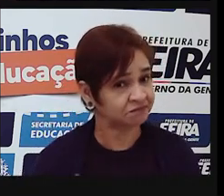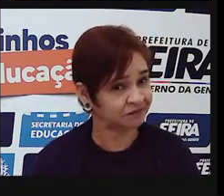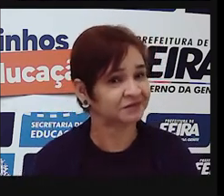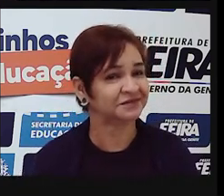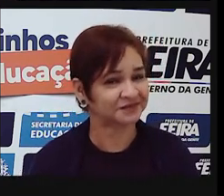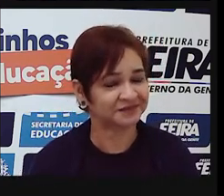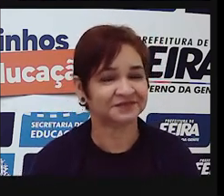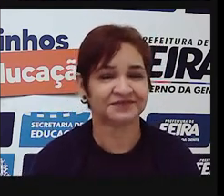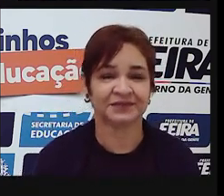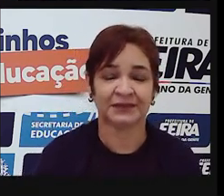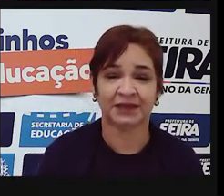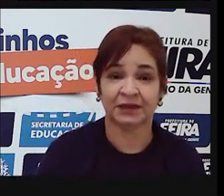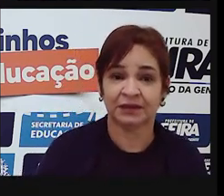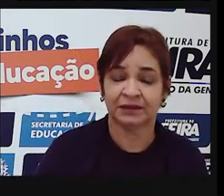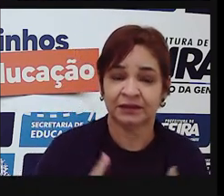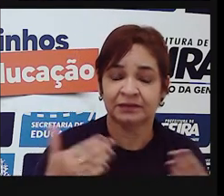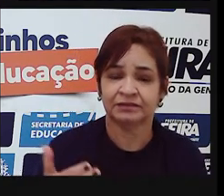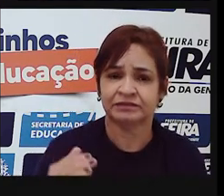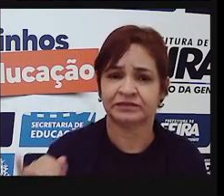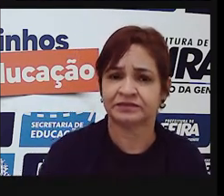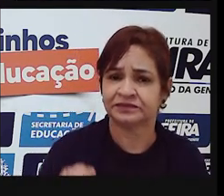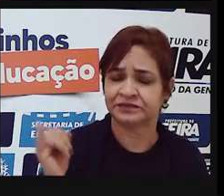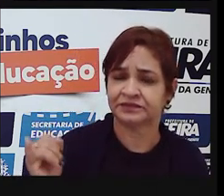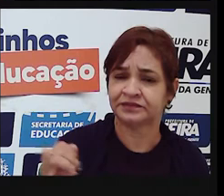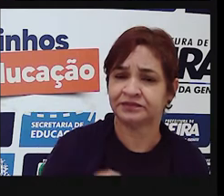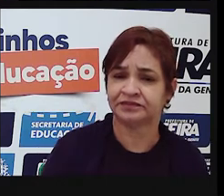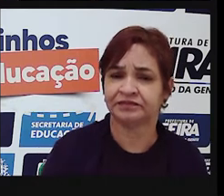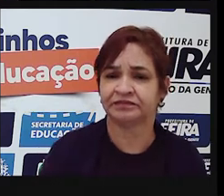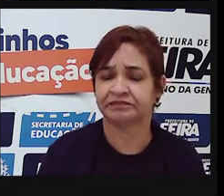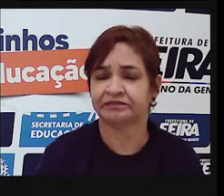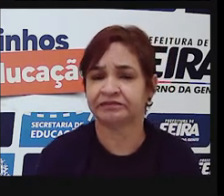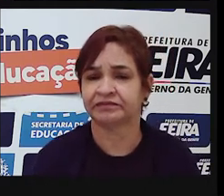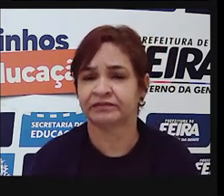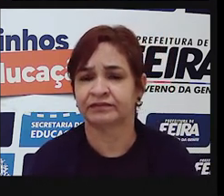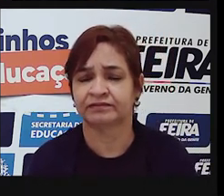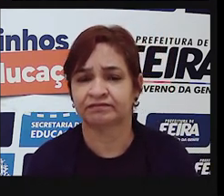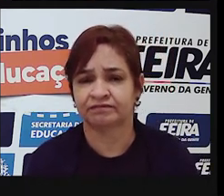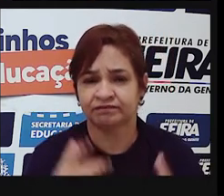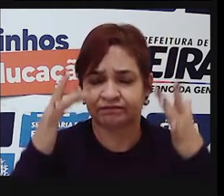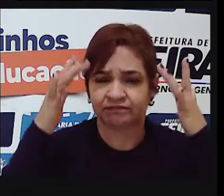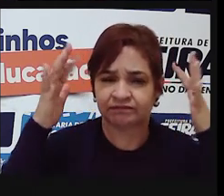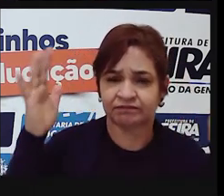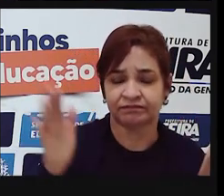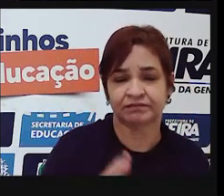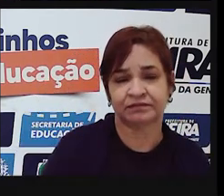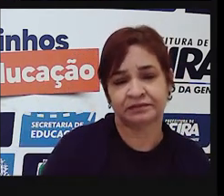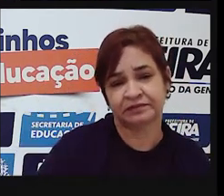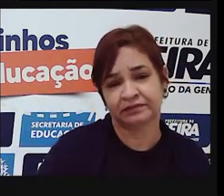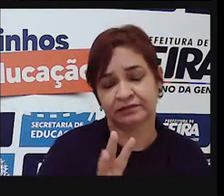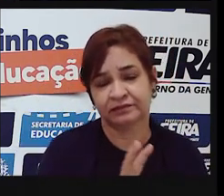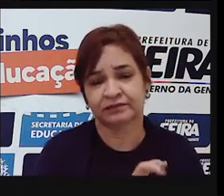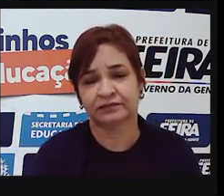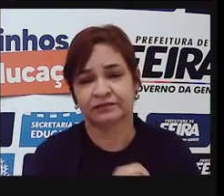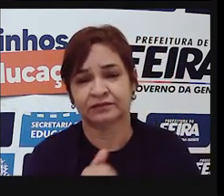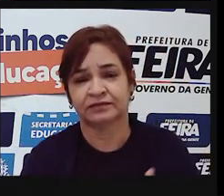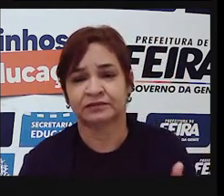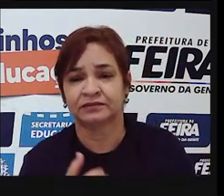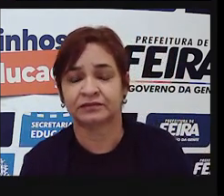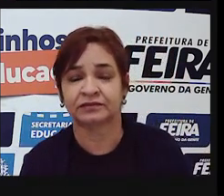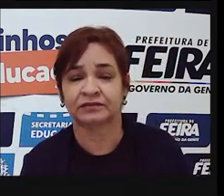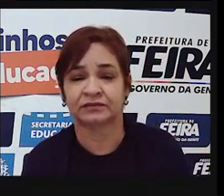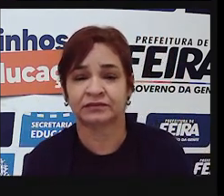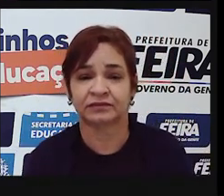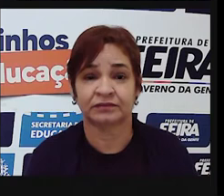Entre seus maiores sucessos estão as músicas Sonho Impossível, Carta de Amor, Brincar de Viver, Olhos